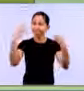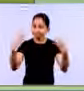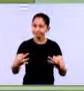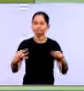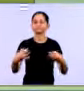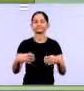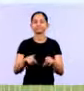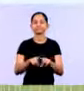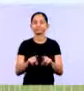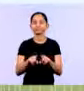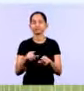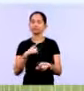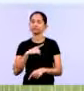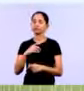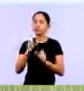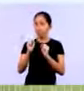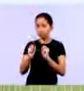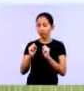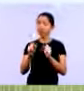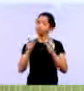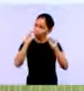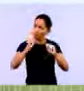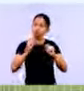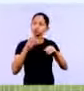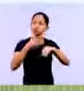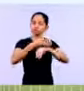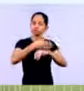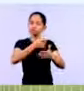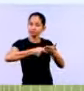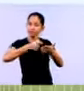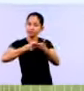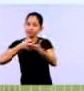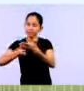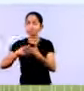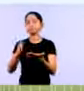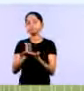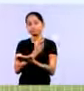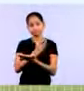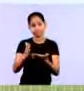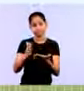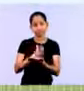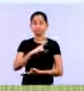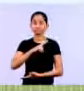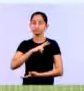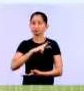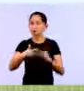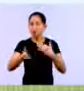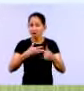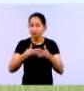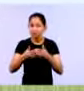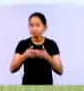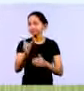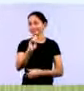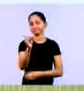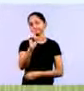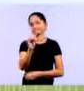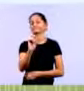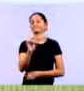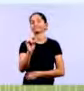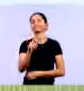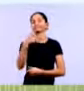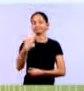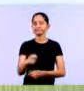maneira, ele tem o poder de adentrar a esfera do particular de qualquer situação? Não. Por